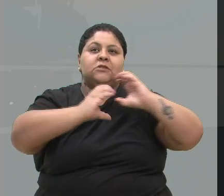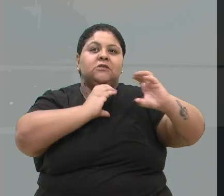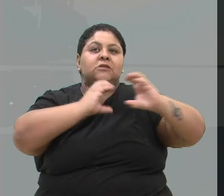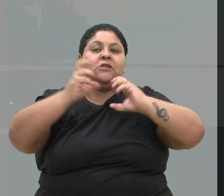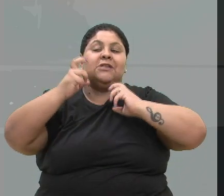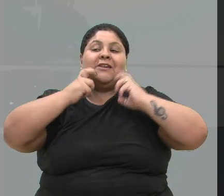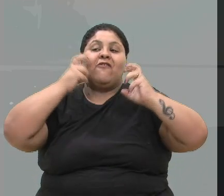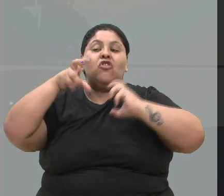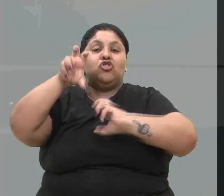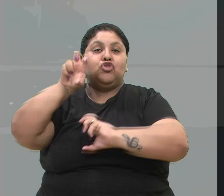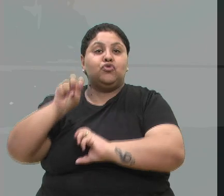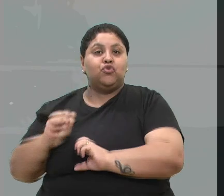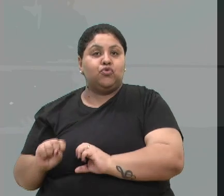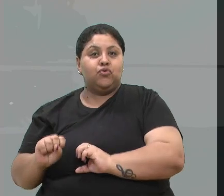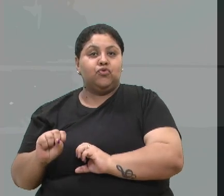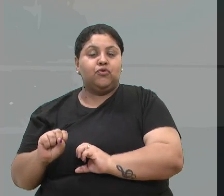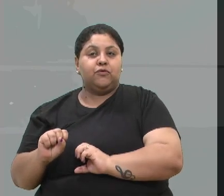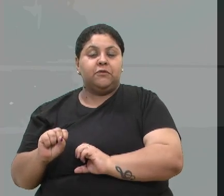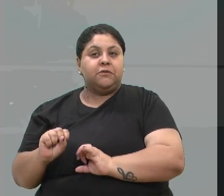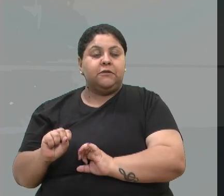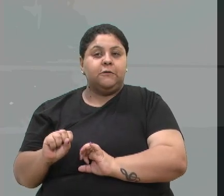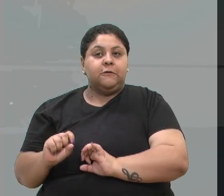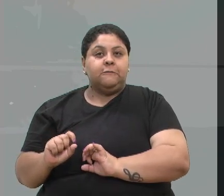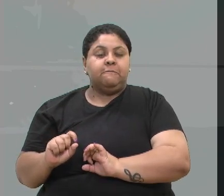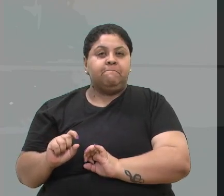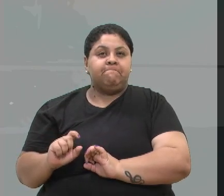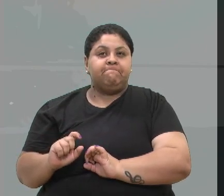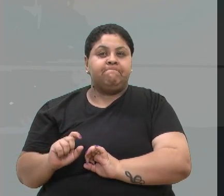Sul, ao qual